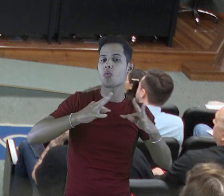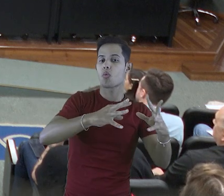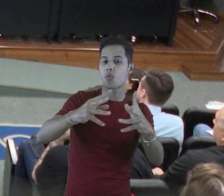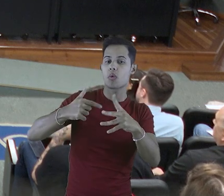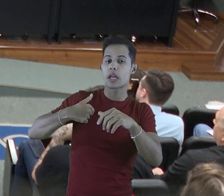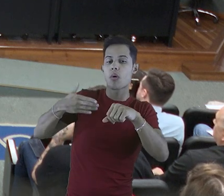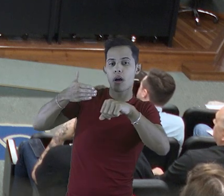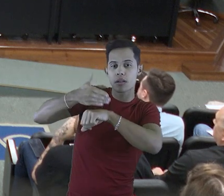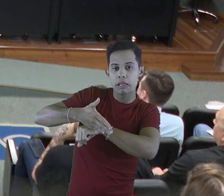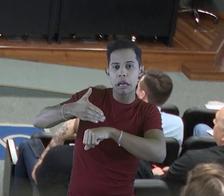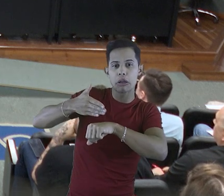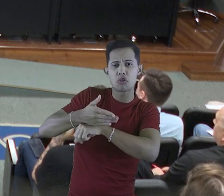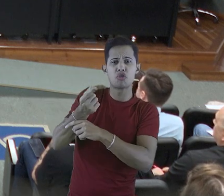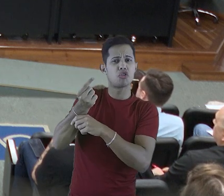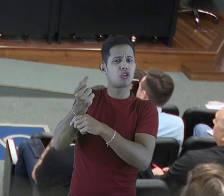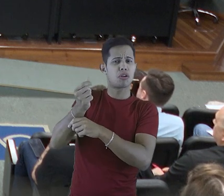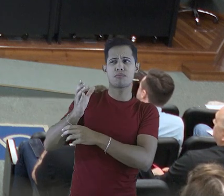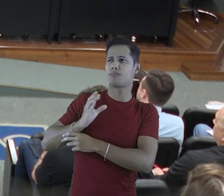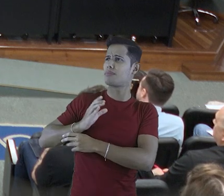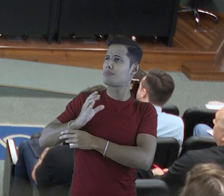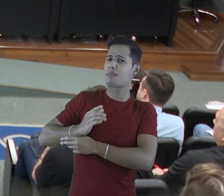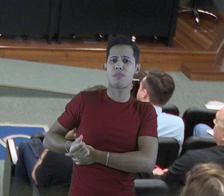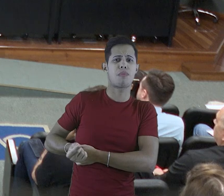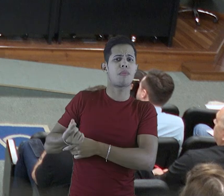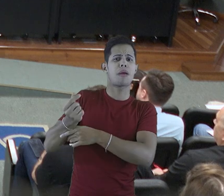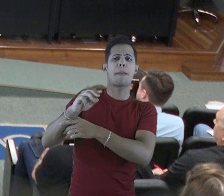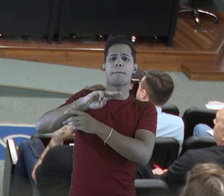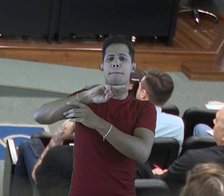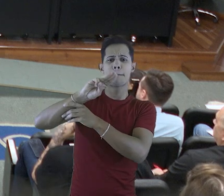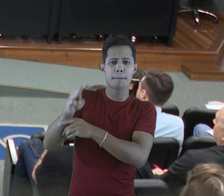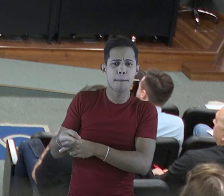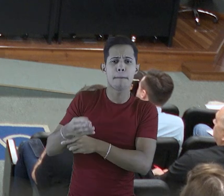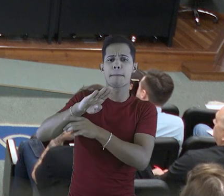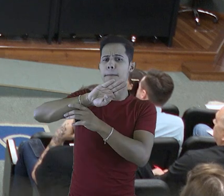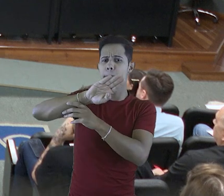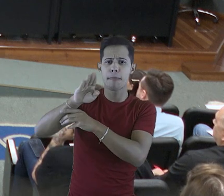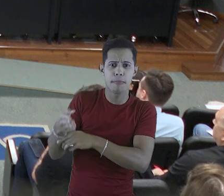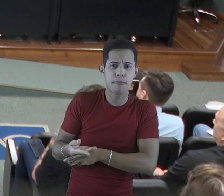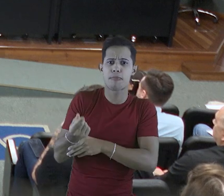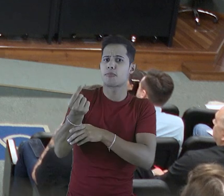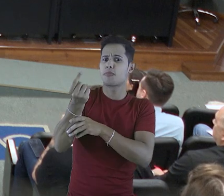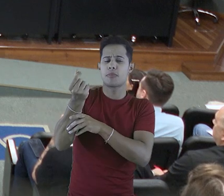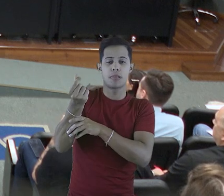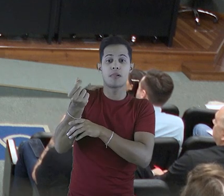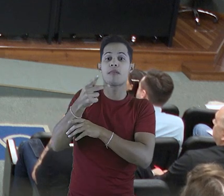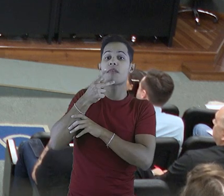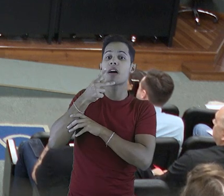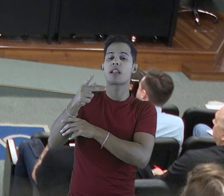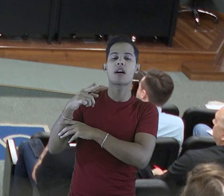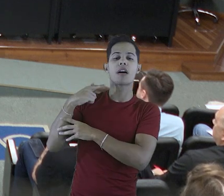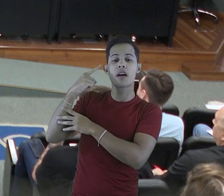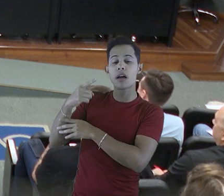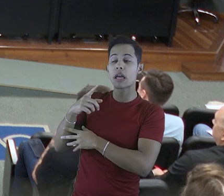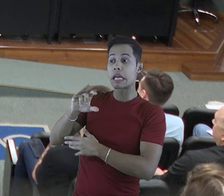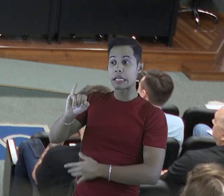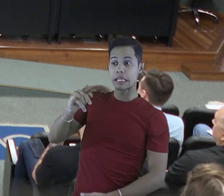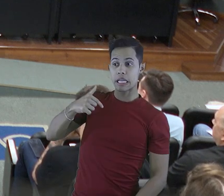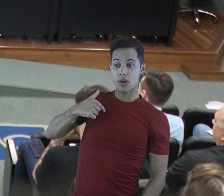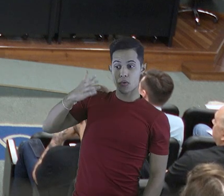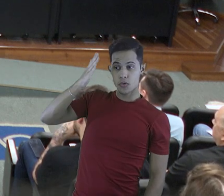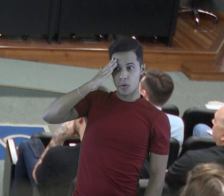sem exceção, milionários, bilionários, trilhardários, diziam o seguinte para o advogado, se eu